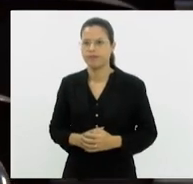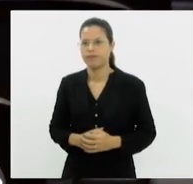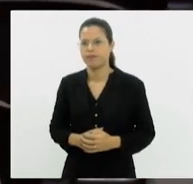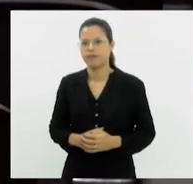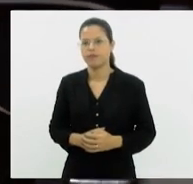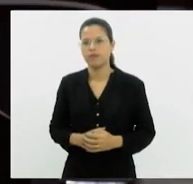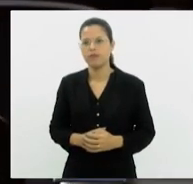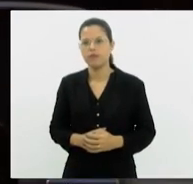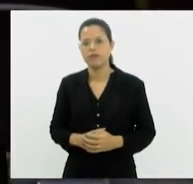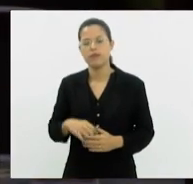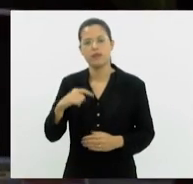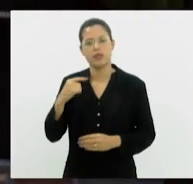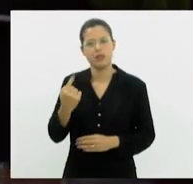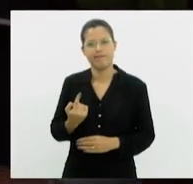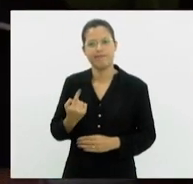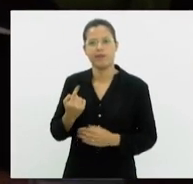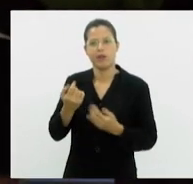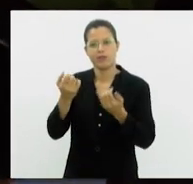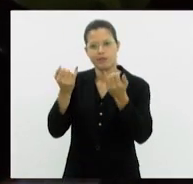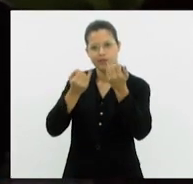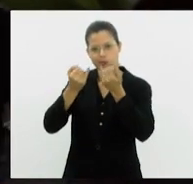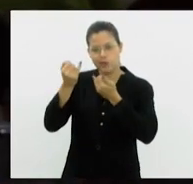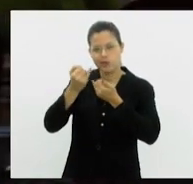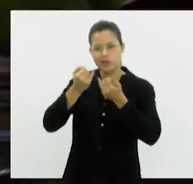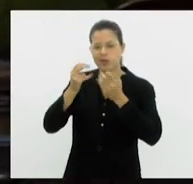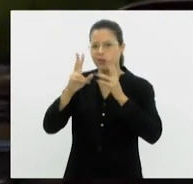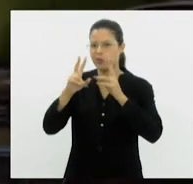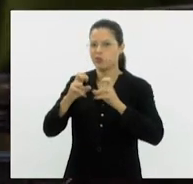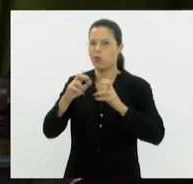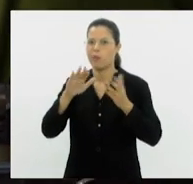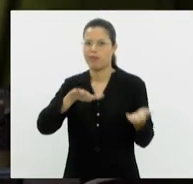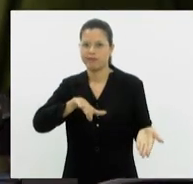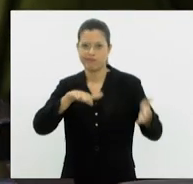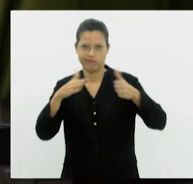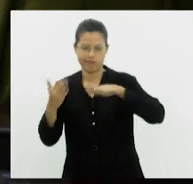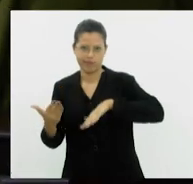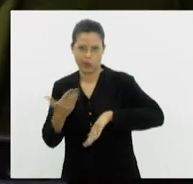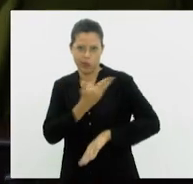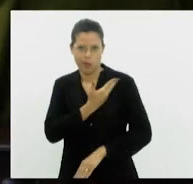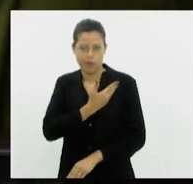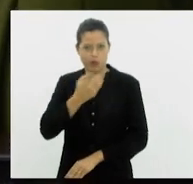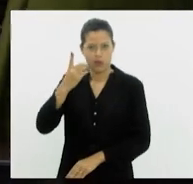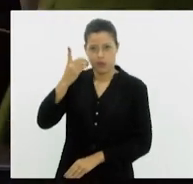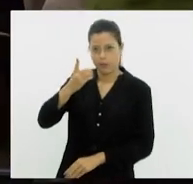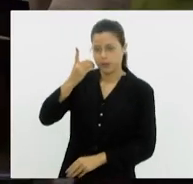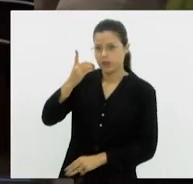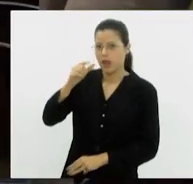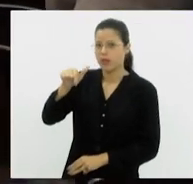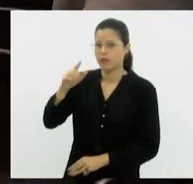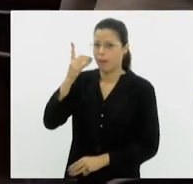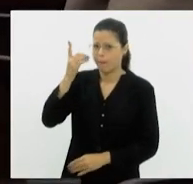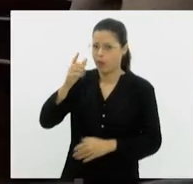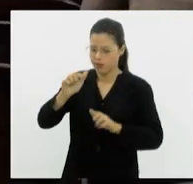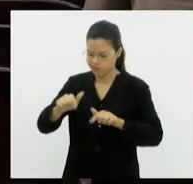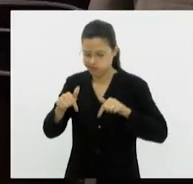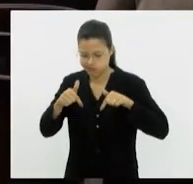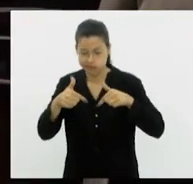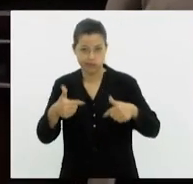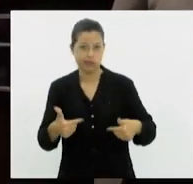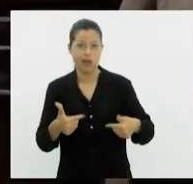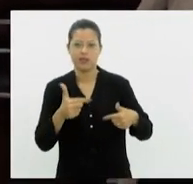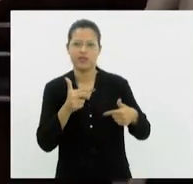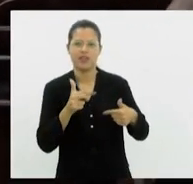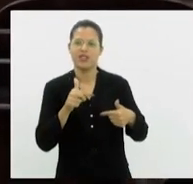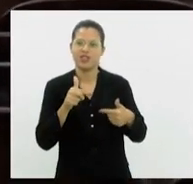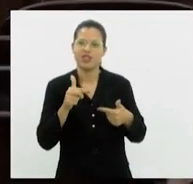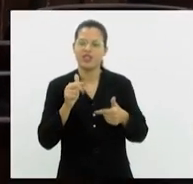aspas. Recebemos com tristeza a notícia sobre o falecimento do amigo Otônio de Paula Pai, um deputado atuante que conquistava todos